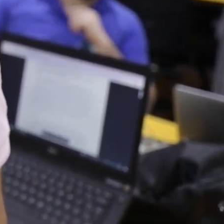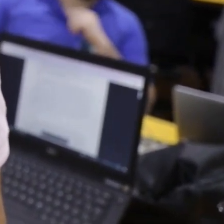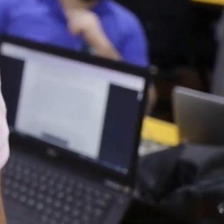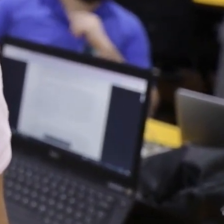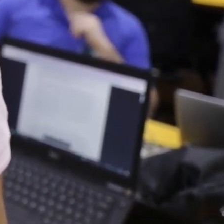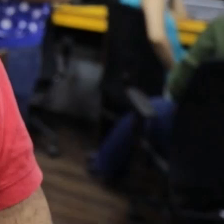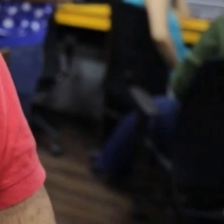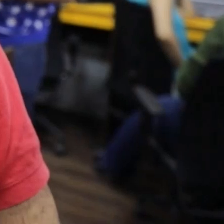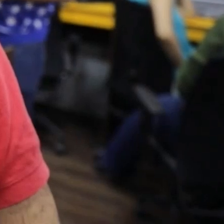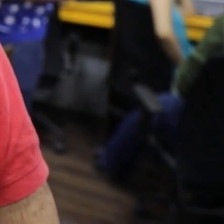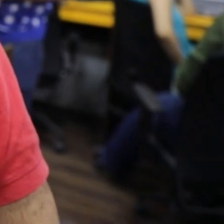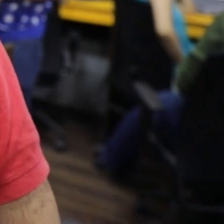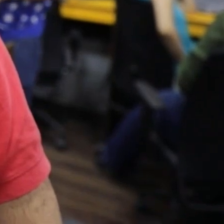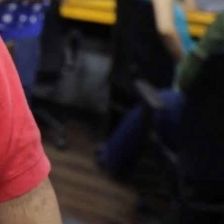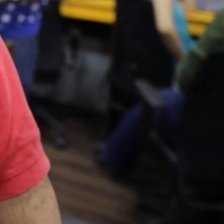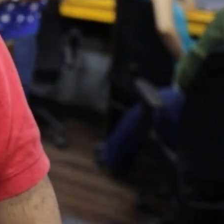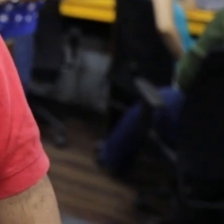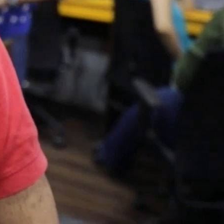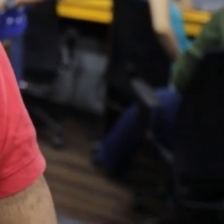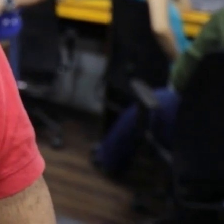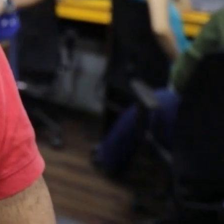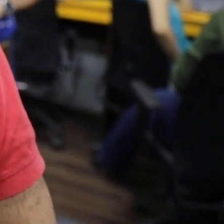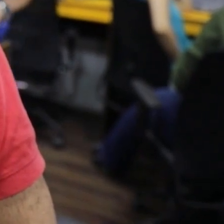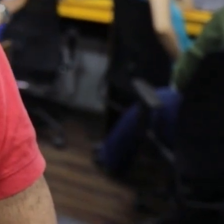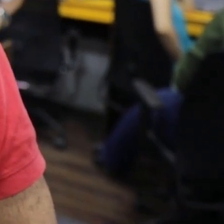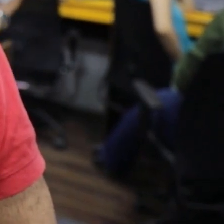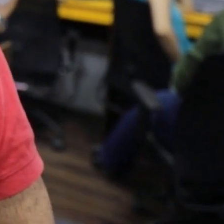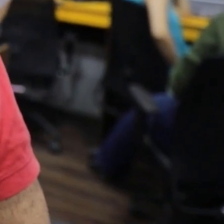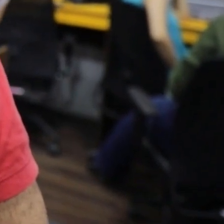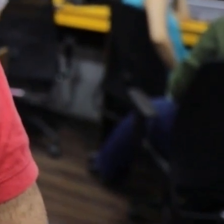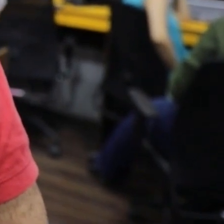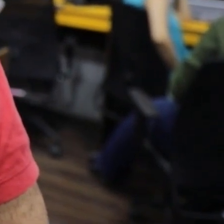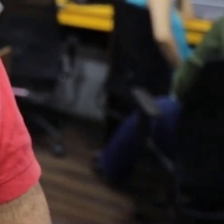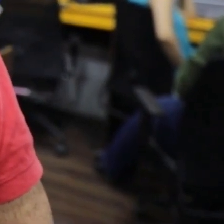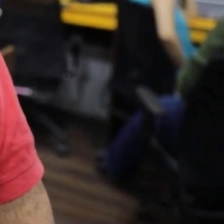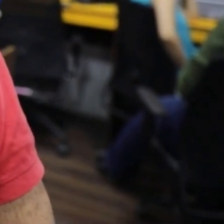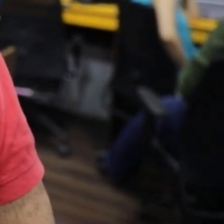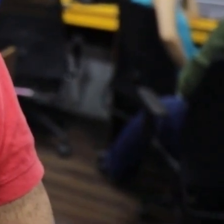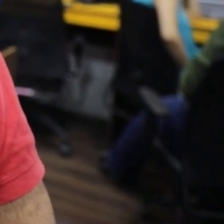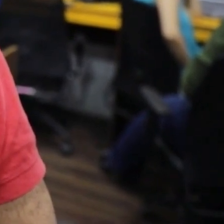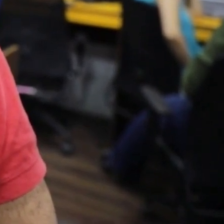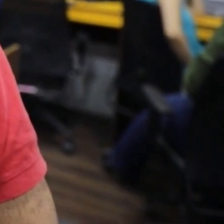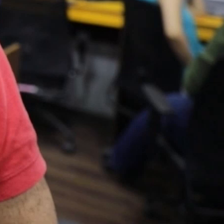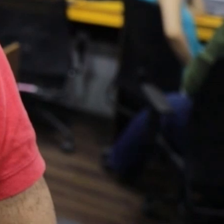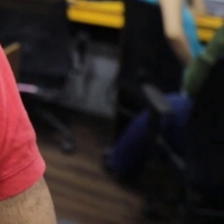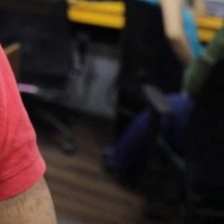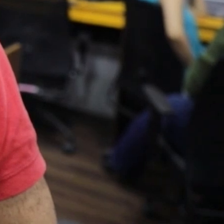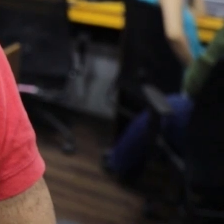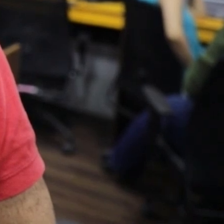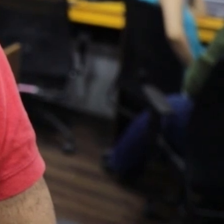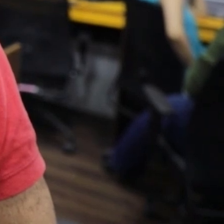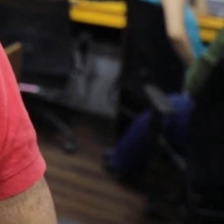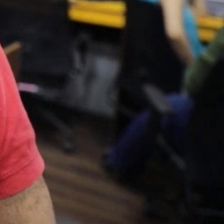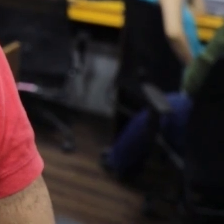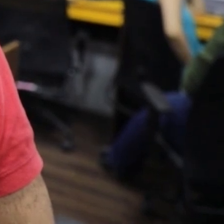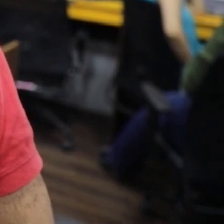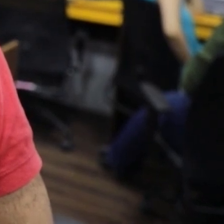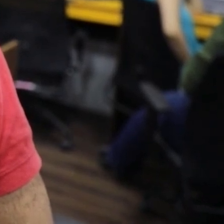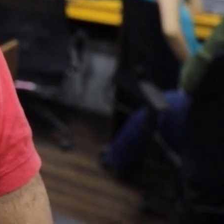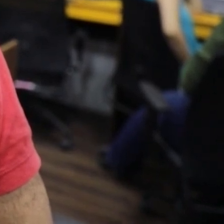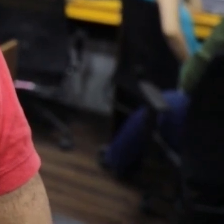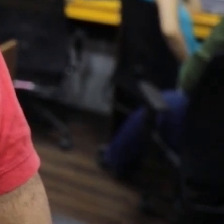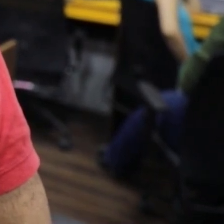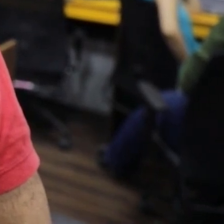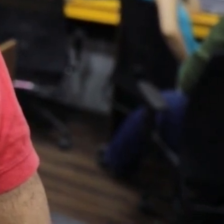samba. What music genre do you prefer? Pop, rock, electronic, jazz, classical, country,